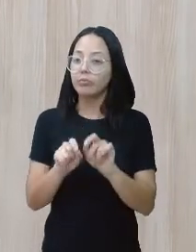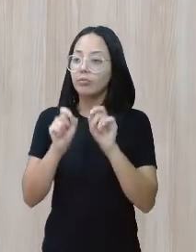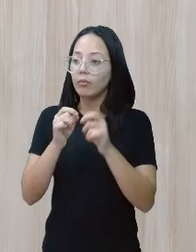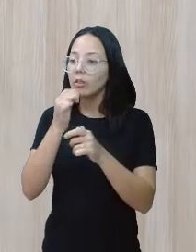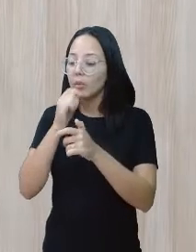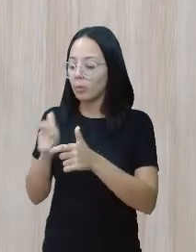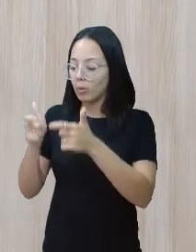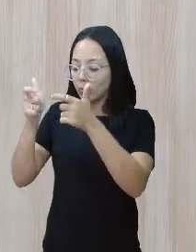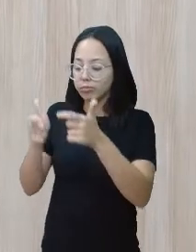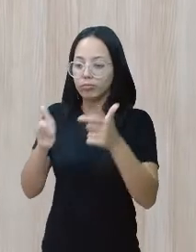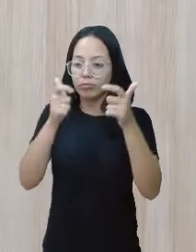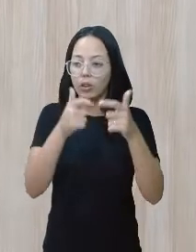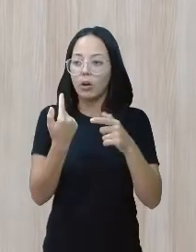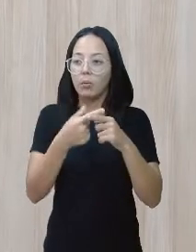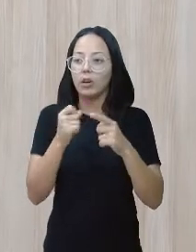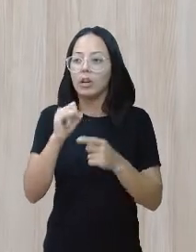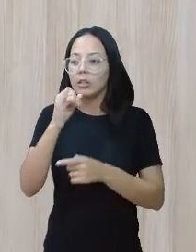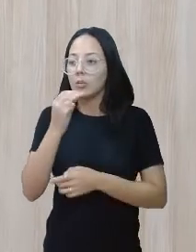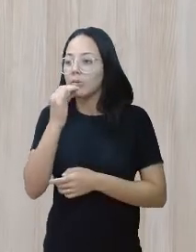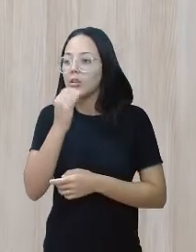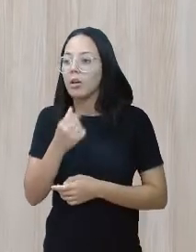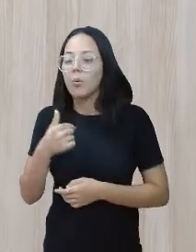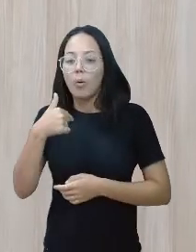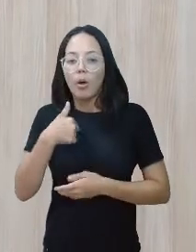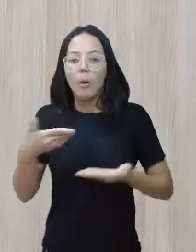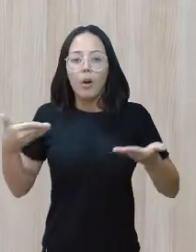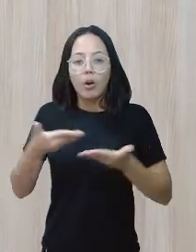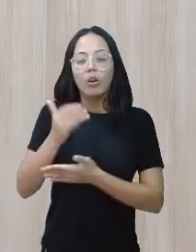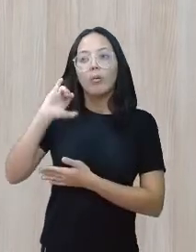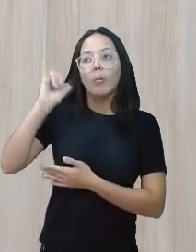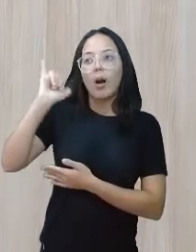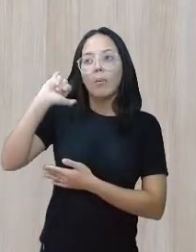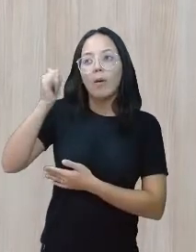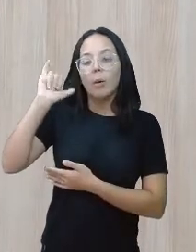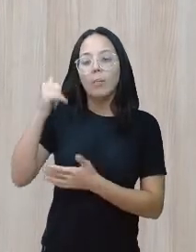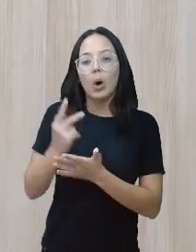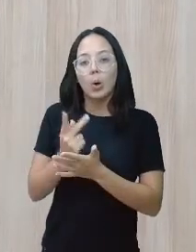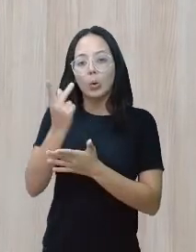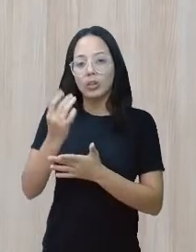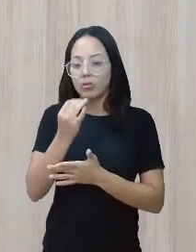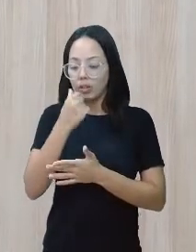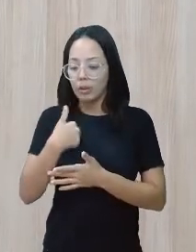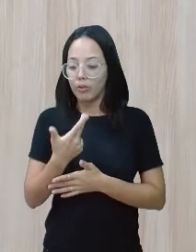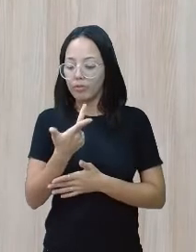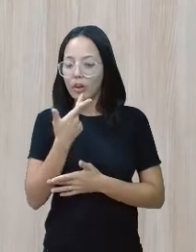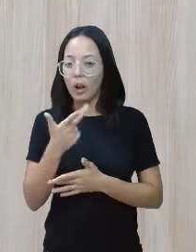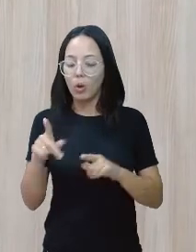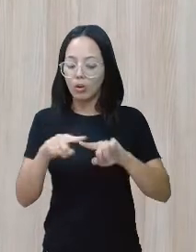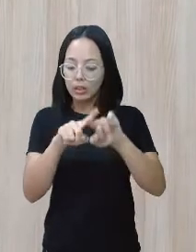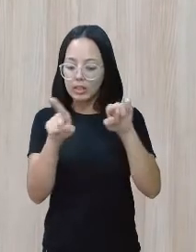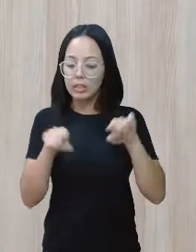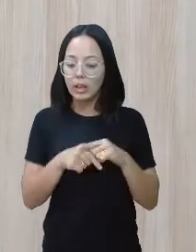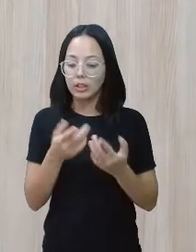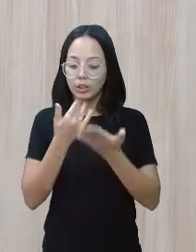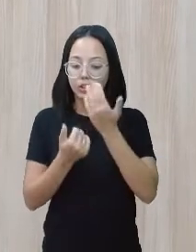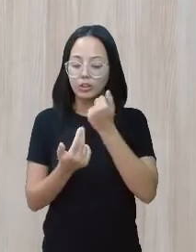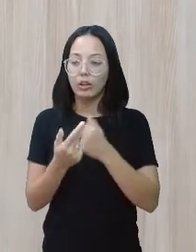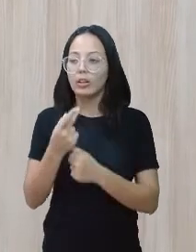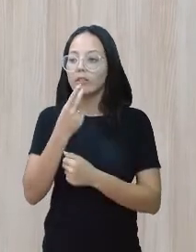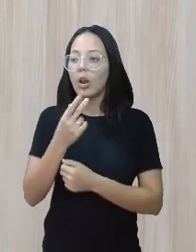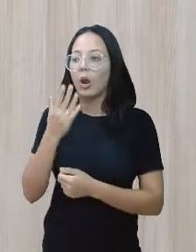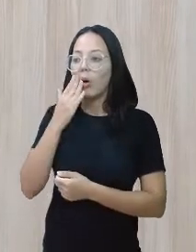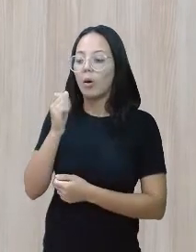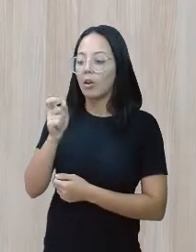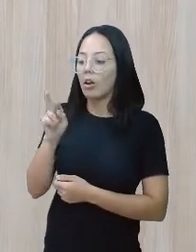em cena, né? Então, por exemplo, se eu estou narrando uma cena, que eu estou na sala de jantar, e eu digo, a Adriana é minha